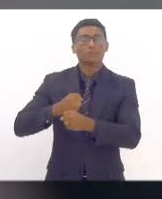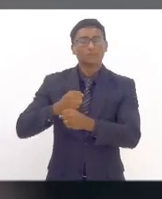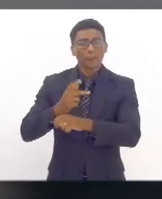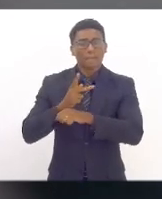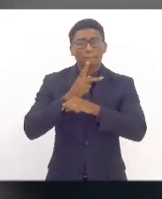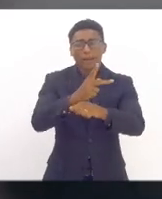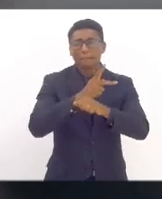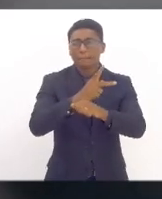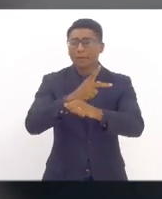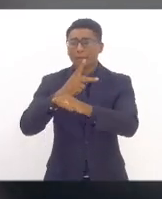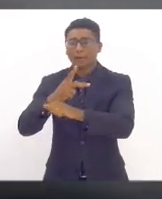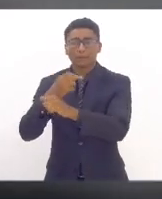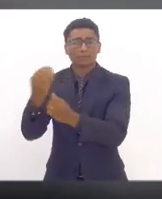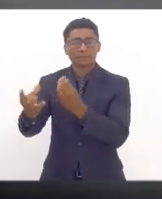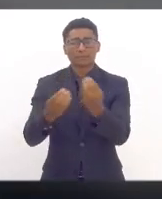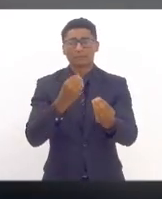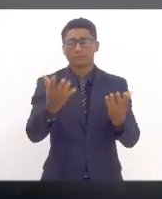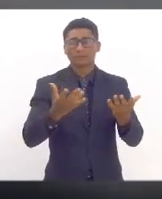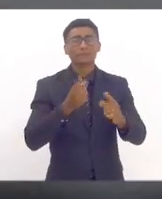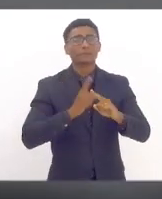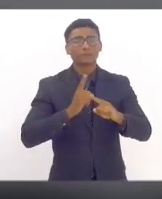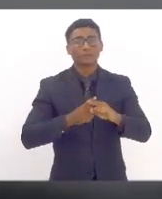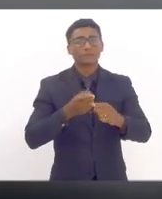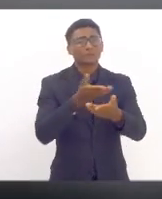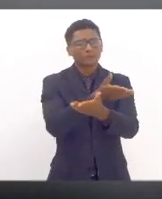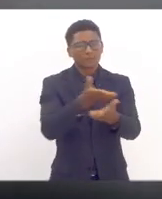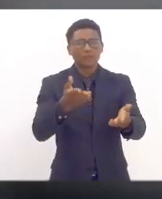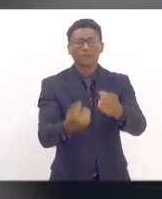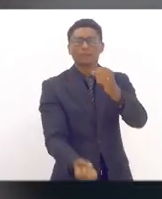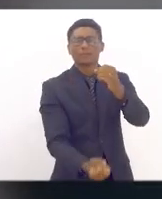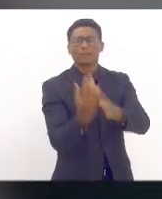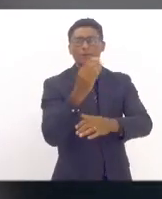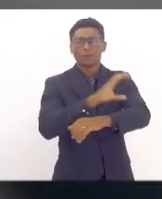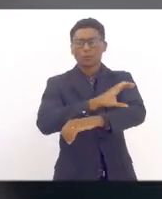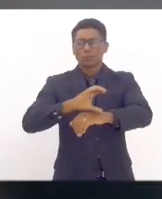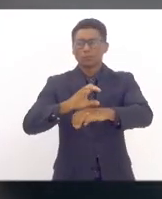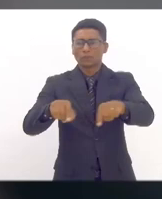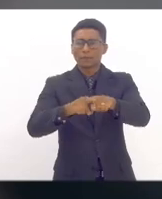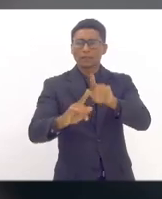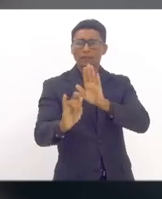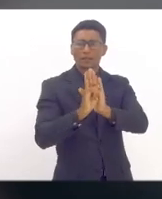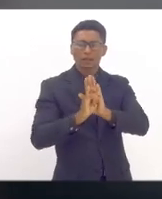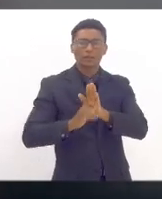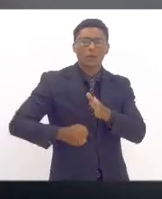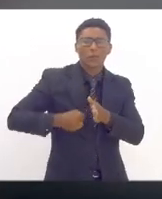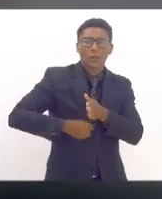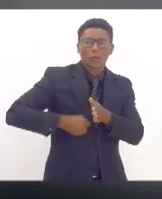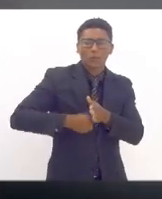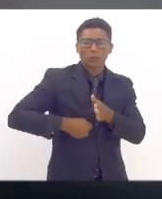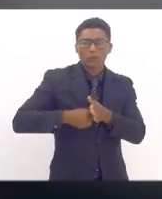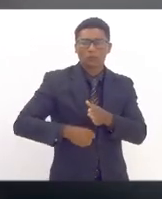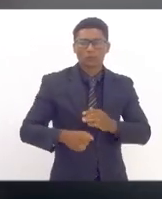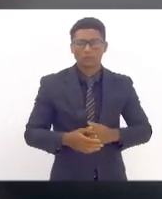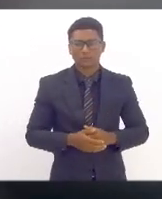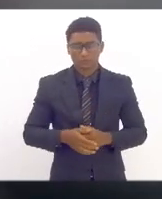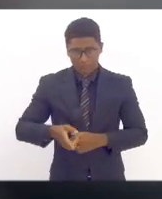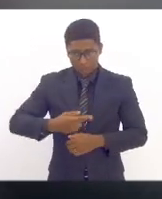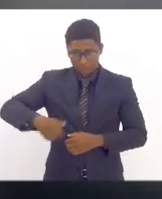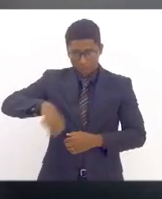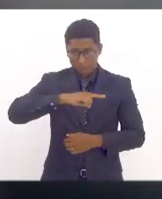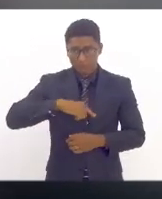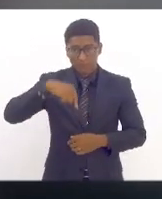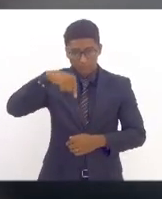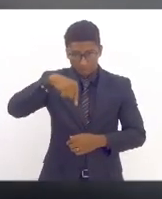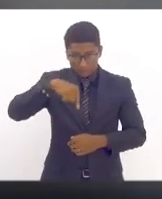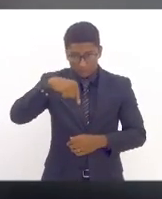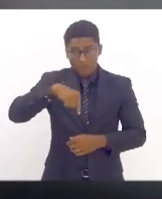reconhecimento a quem cria cultura cria identidade cria emprego luta contra tudo um dos compras que a gente vai fazer aqui na